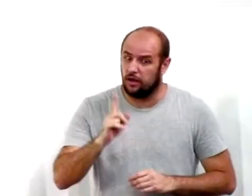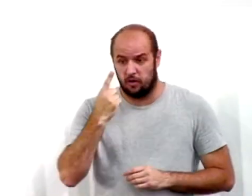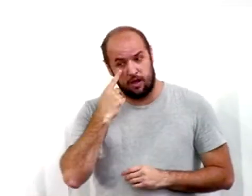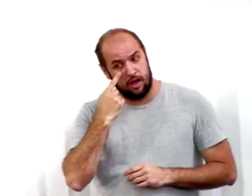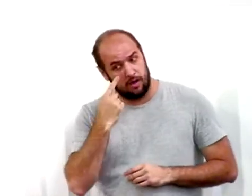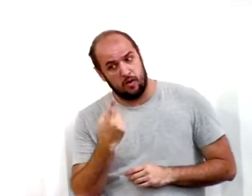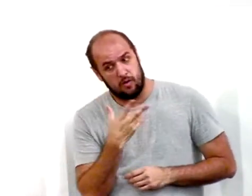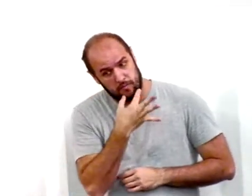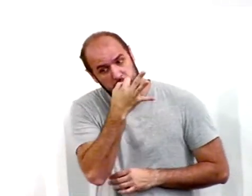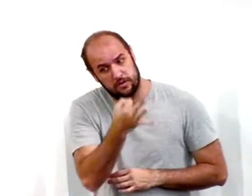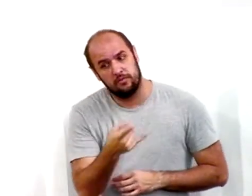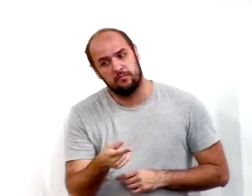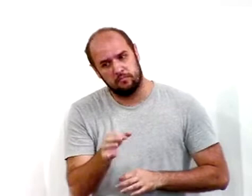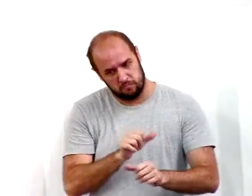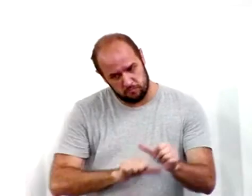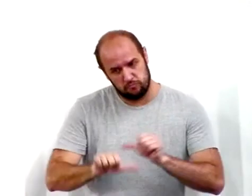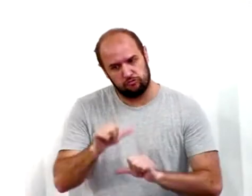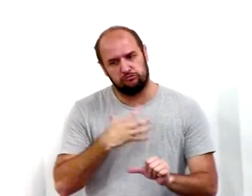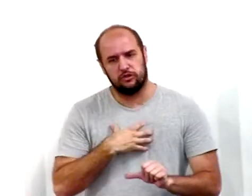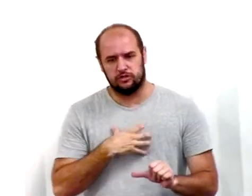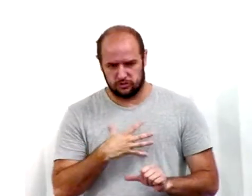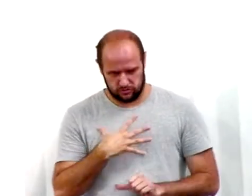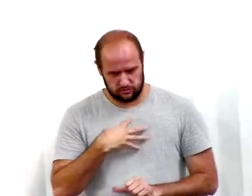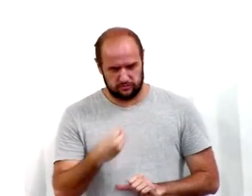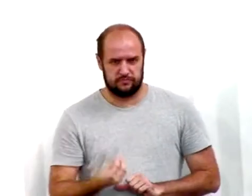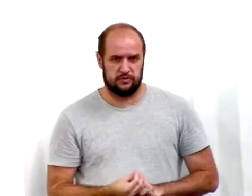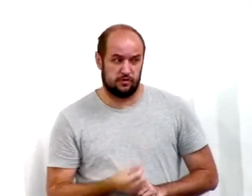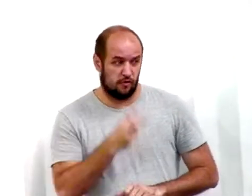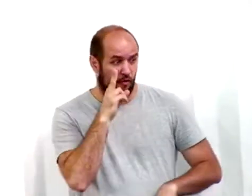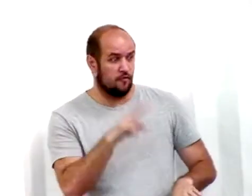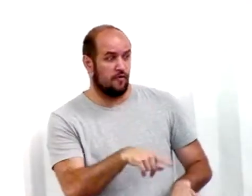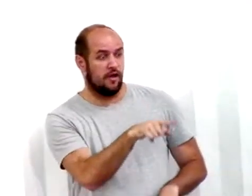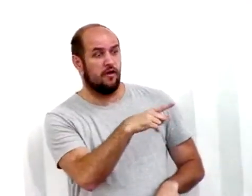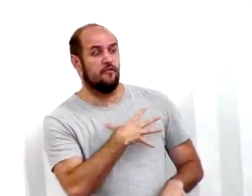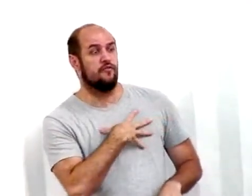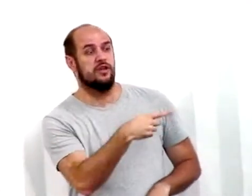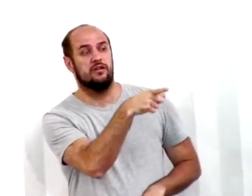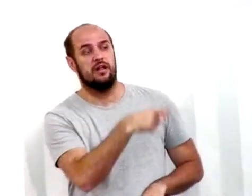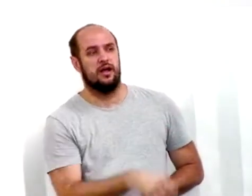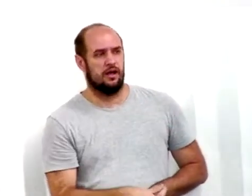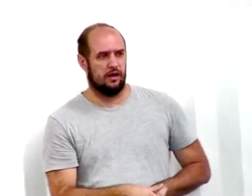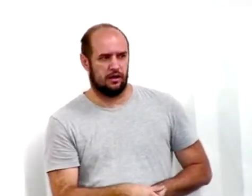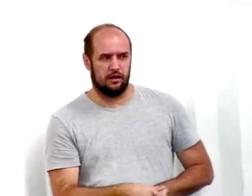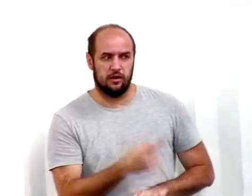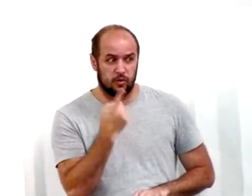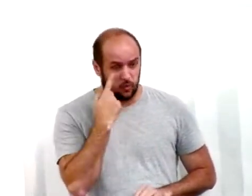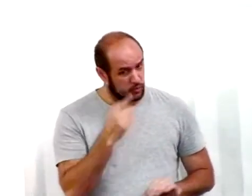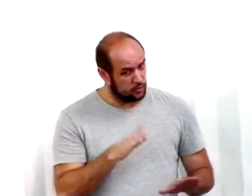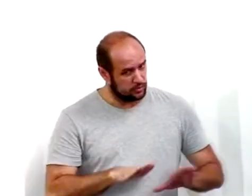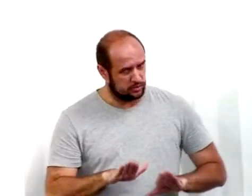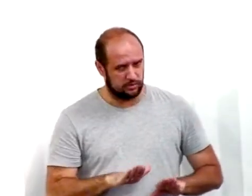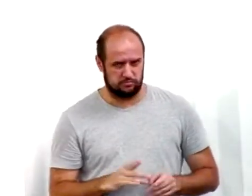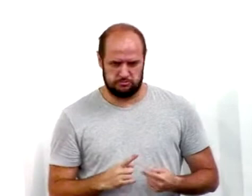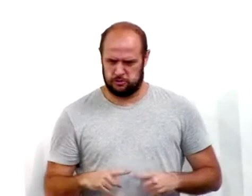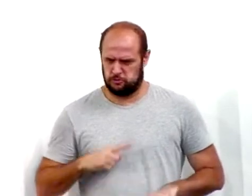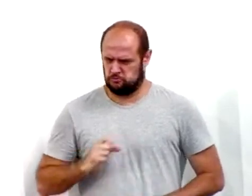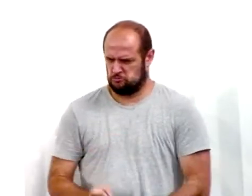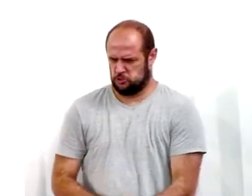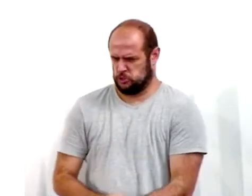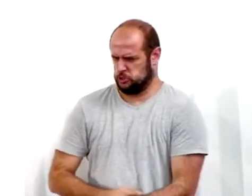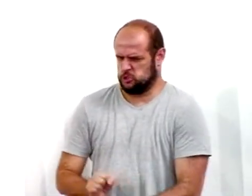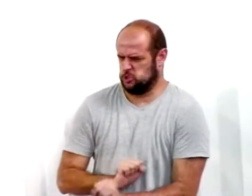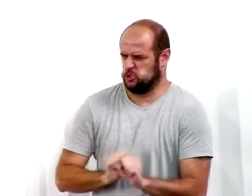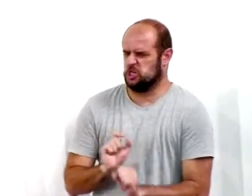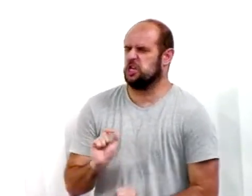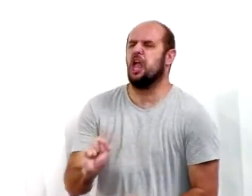aquilo outro. Veja o que o seu filho acabou de fazer. Mas quando eu então me enfureço, quem é